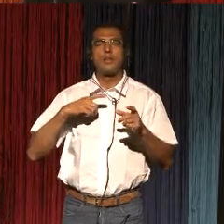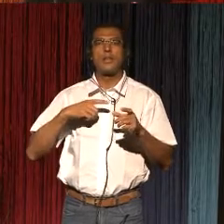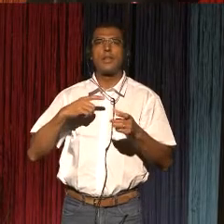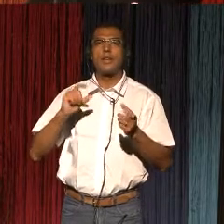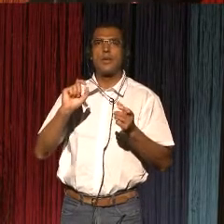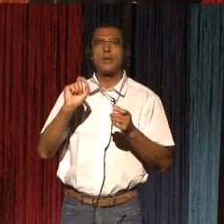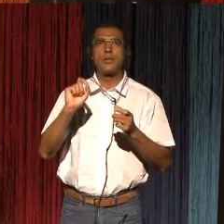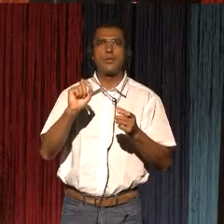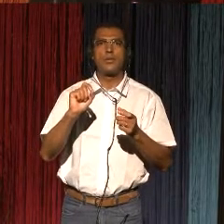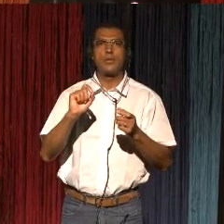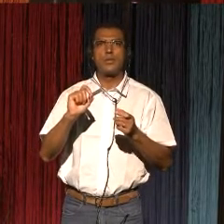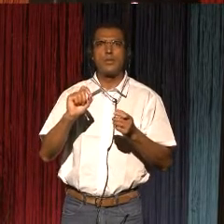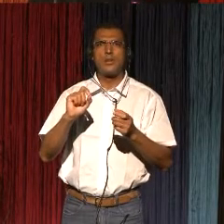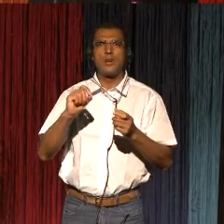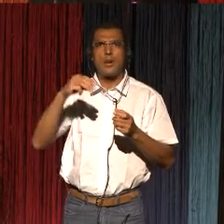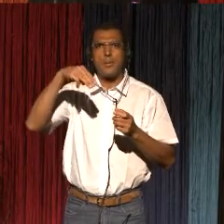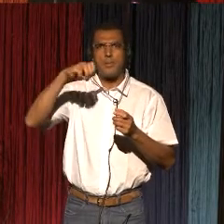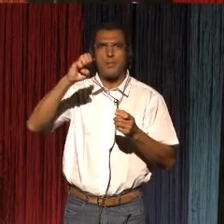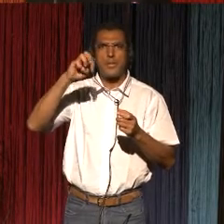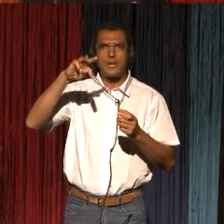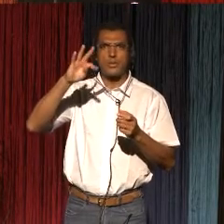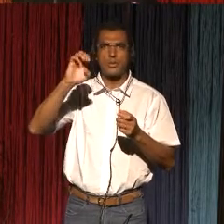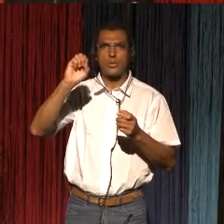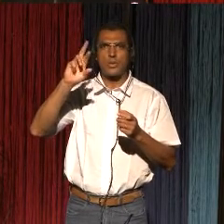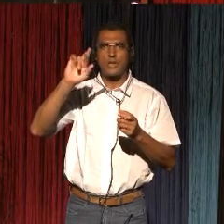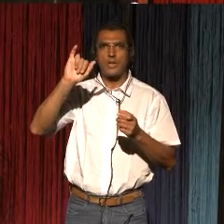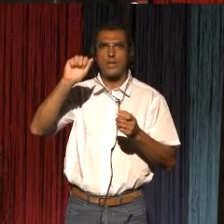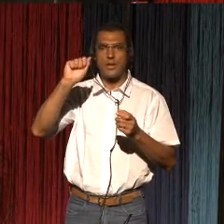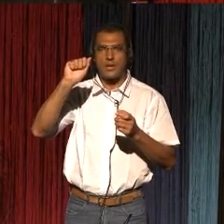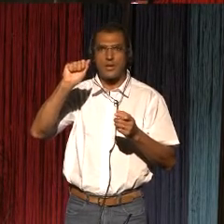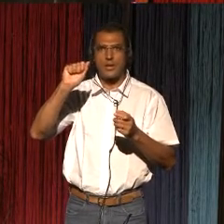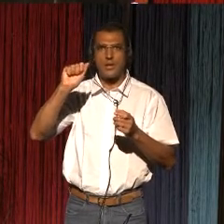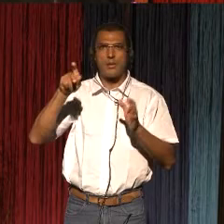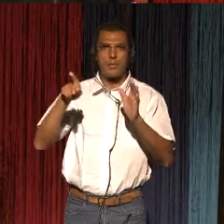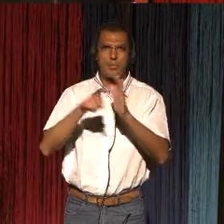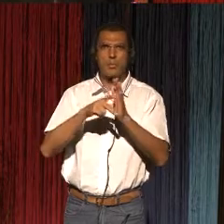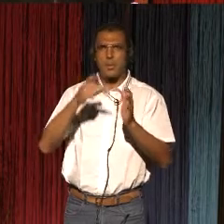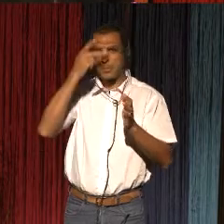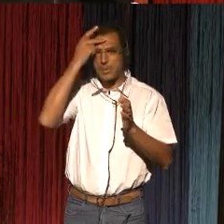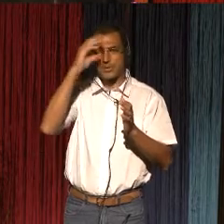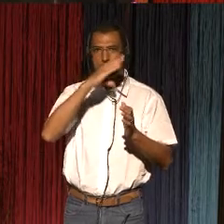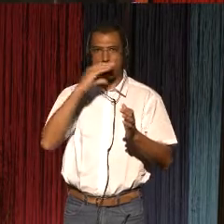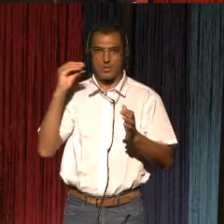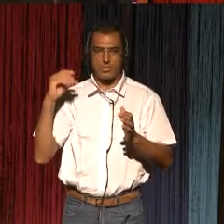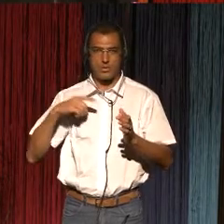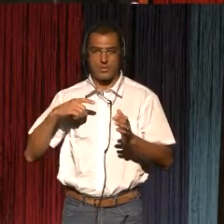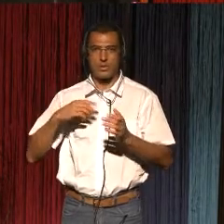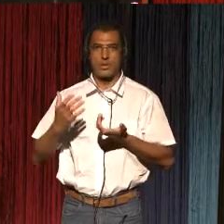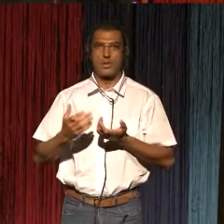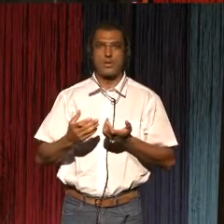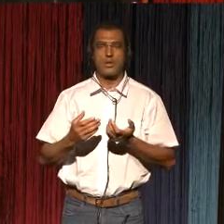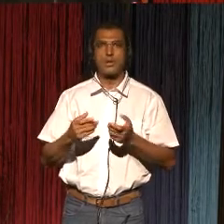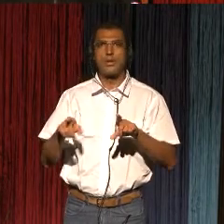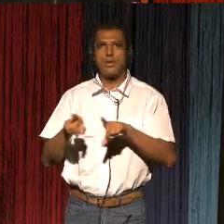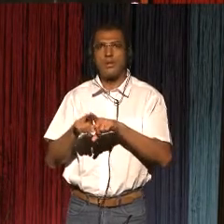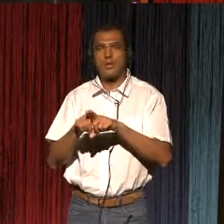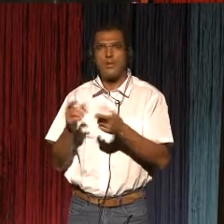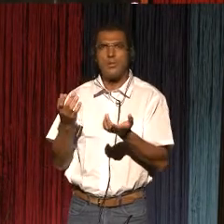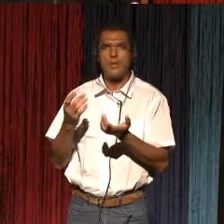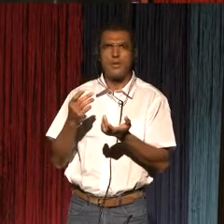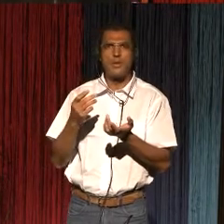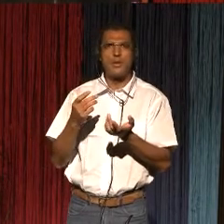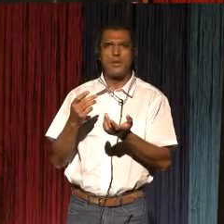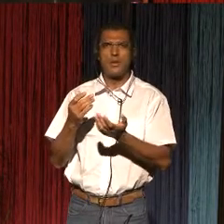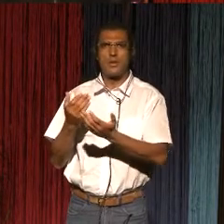uma mentoria com um tutor adulto. E estudos mais recentes mostraram que parece que é o componente